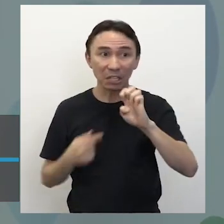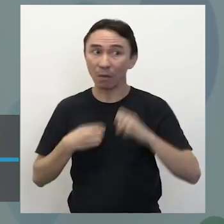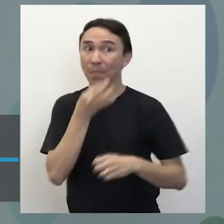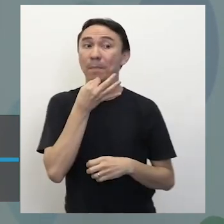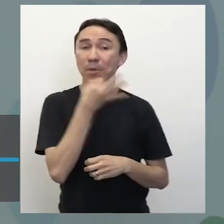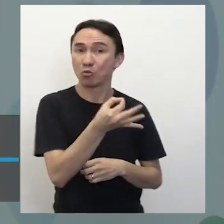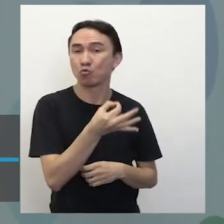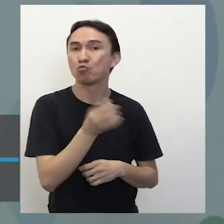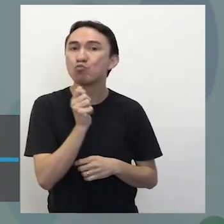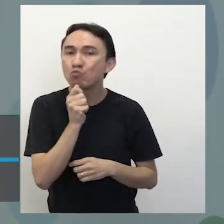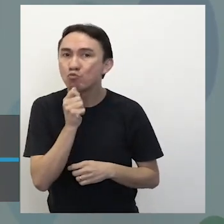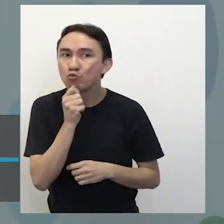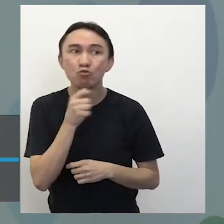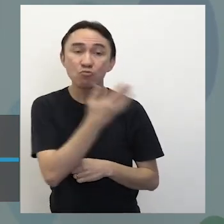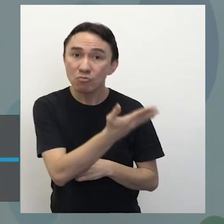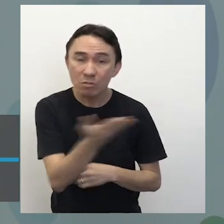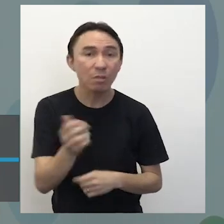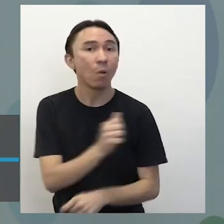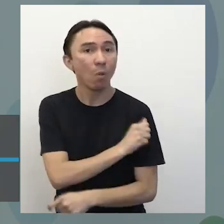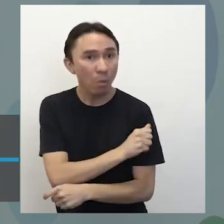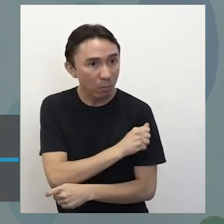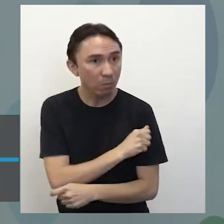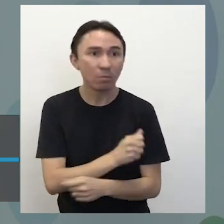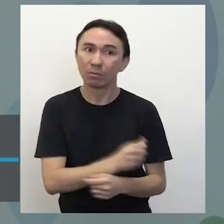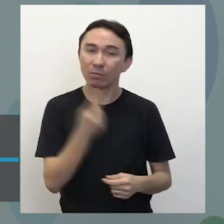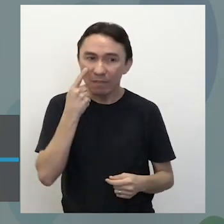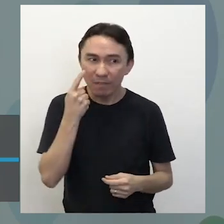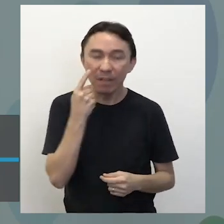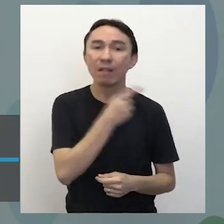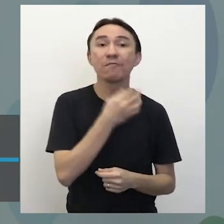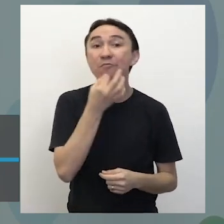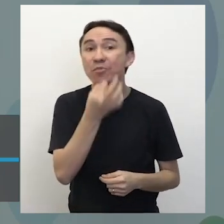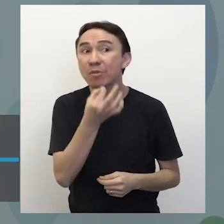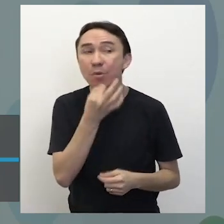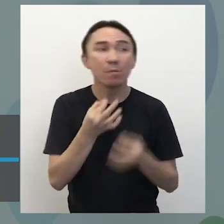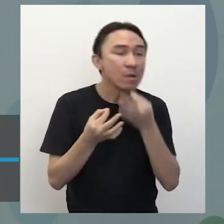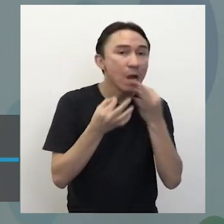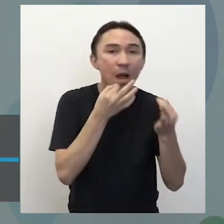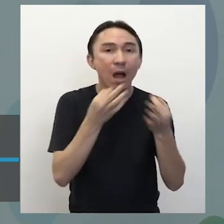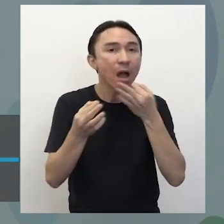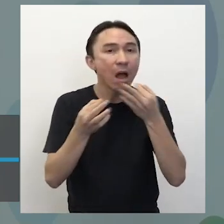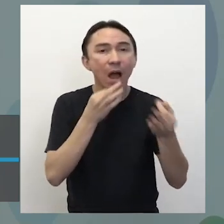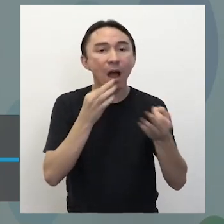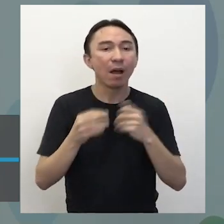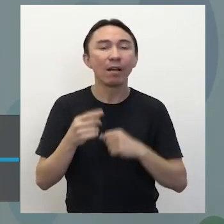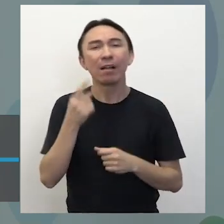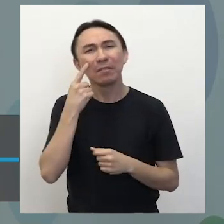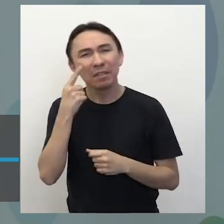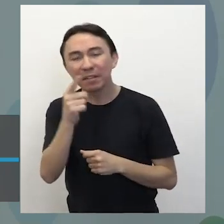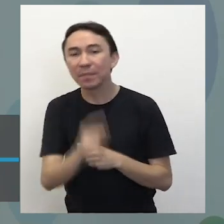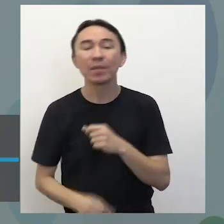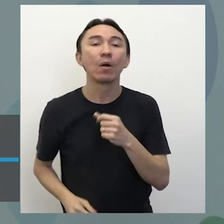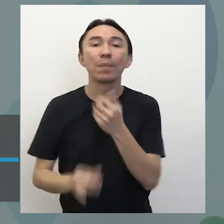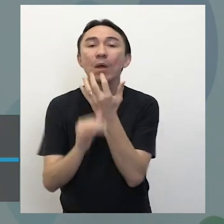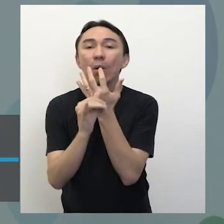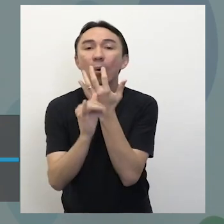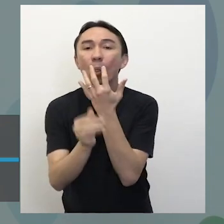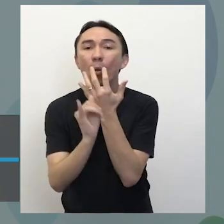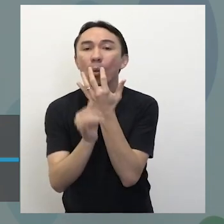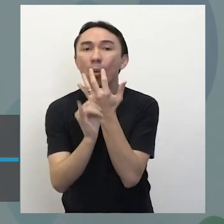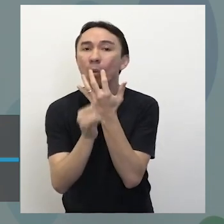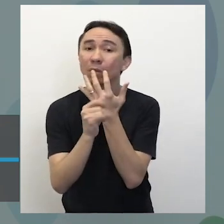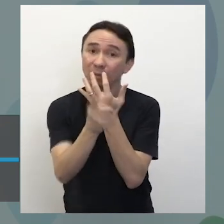comigo. Sozinho. Não vou discutir sozinho, não. Eu quero discutir com um monte de gente. Eu quero Então, stories. a questão é, leiam o conto Noite de Almirante, do Machado de